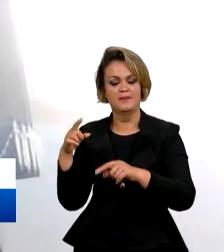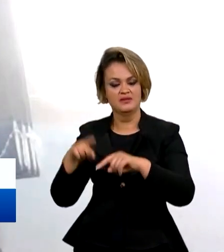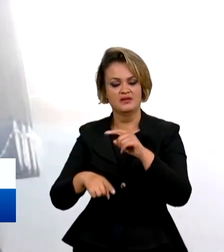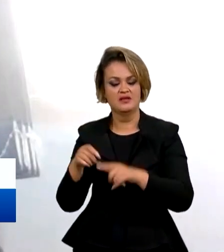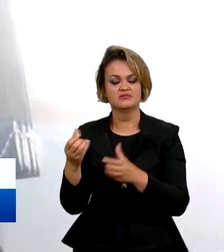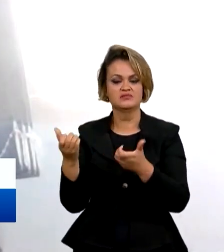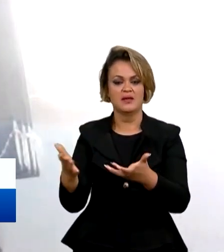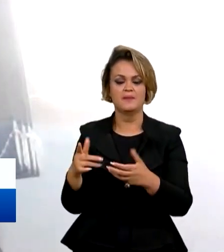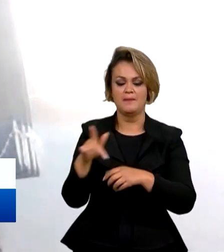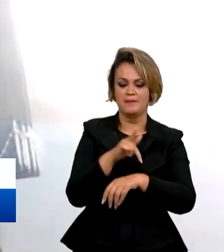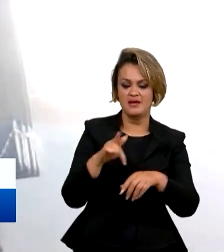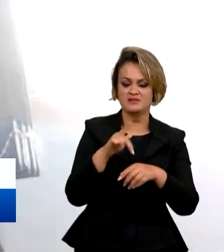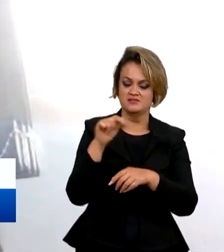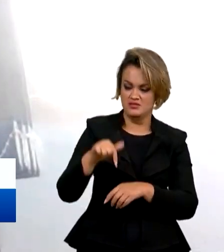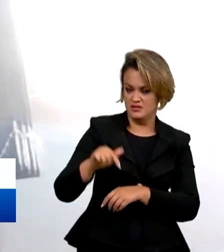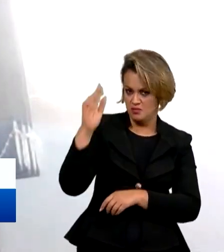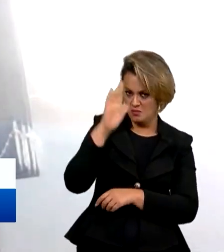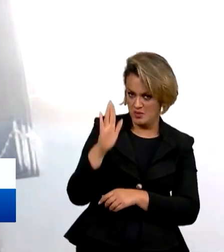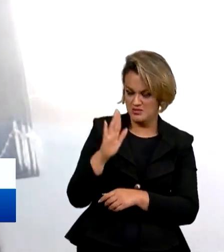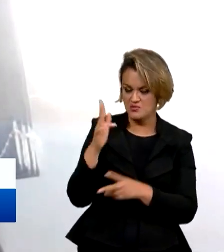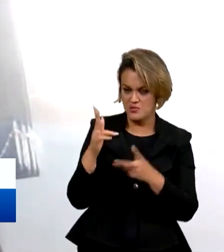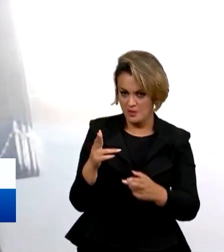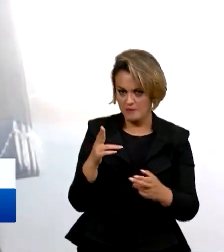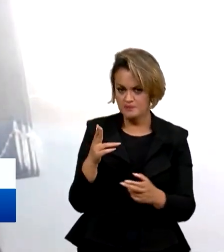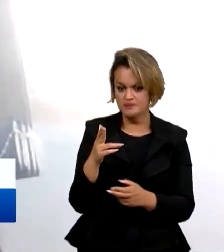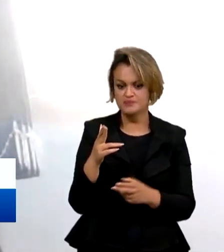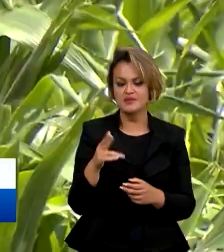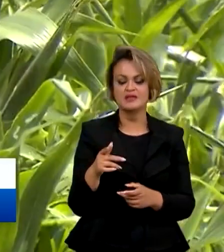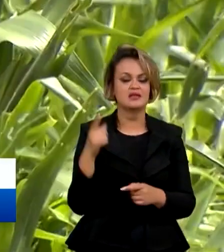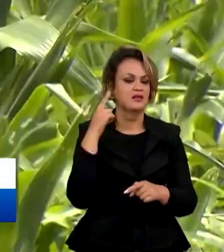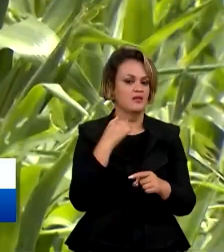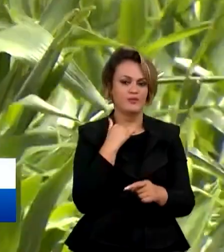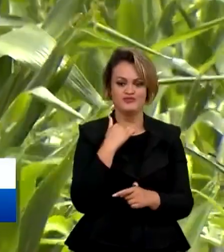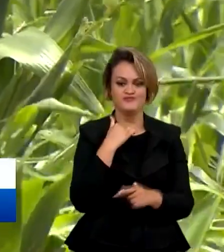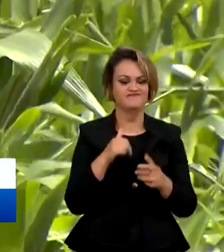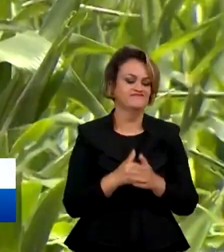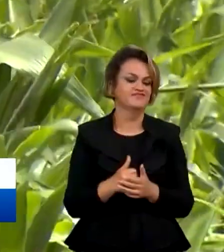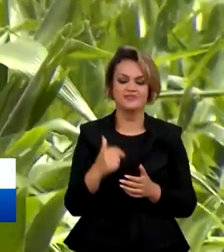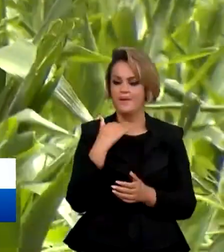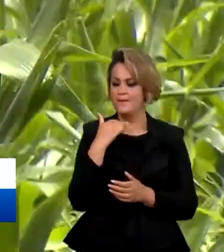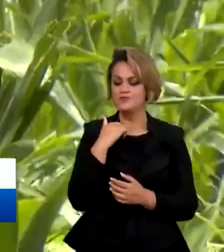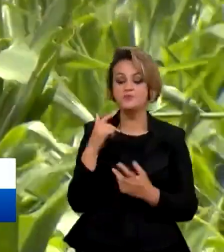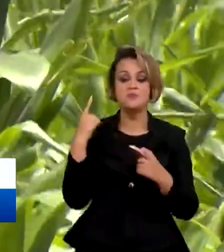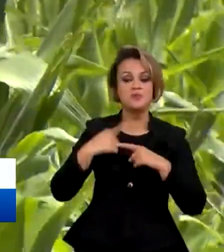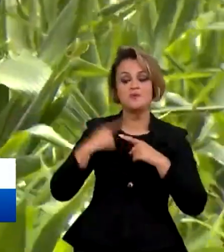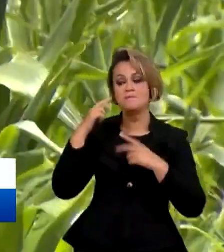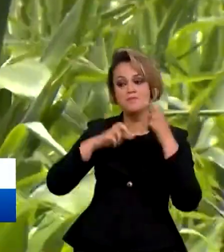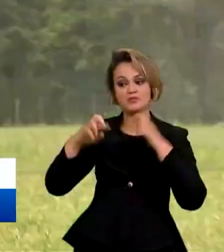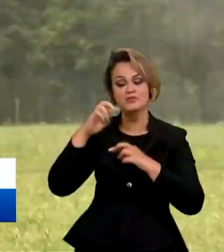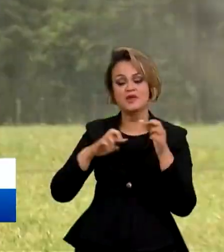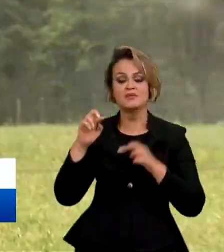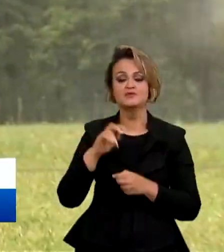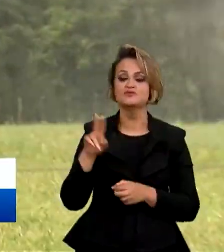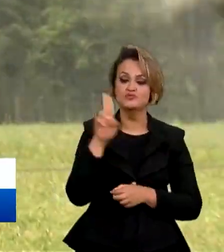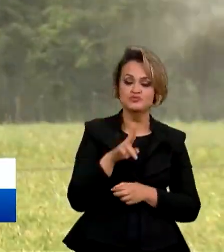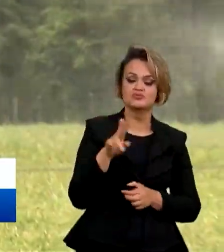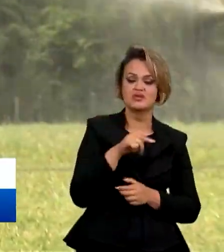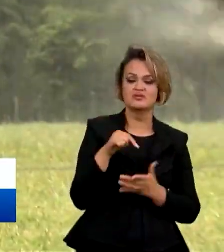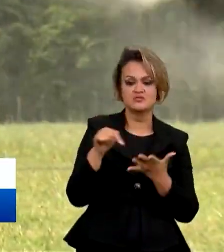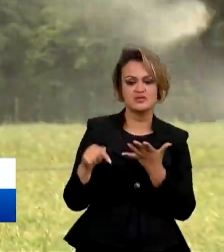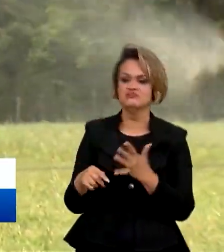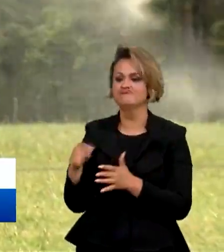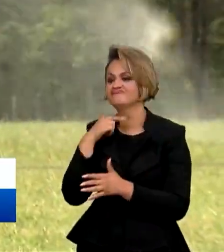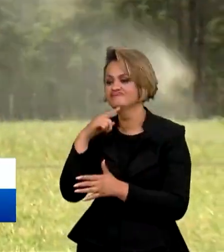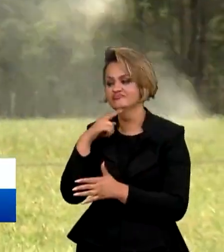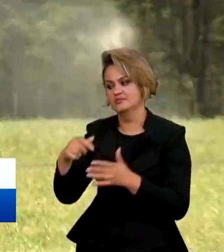para países como o Brasil são proibidos. Não tem um monitoramento do uso desses agrotóxicos